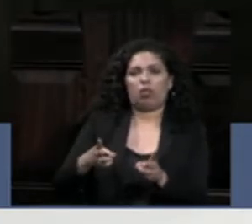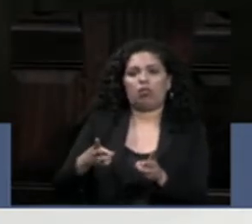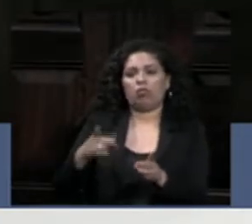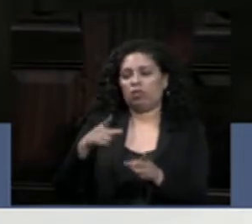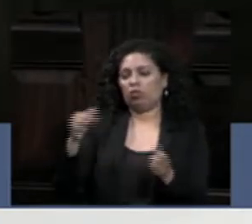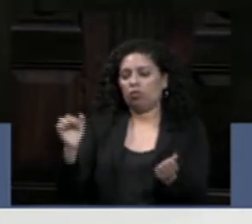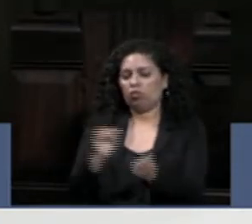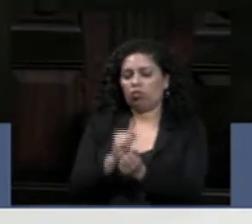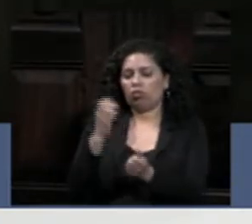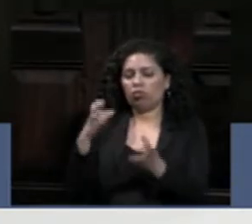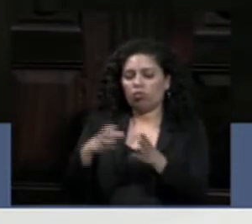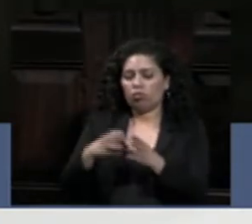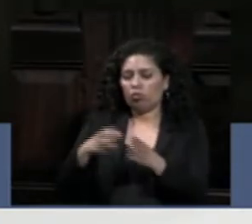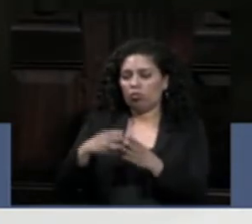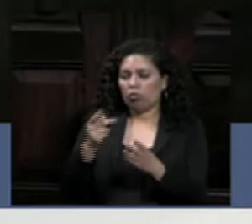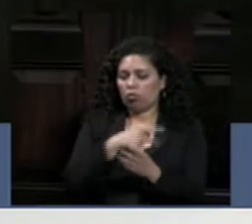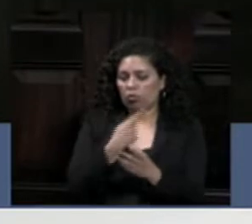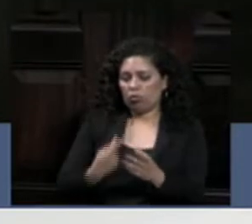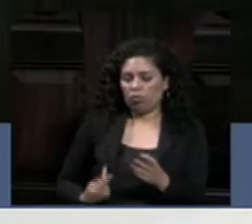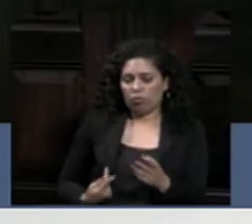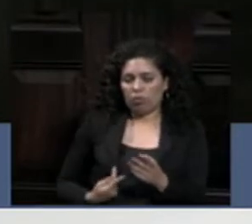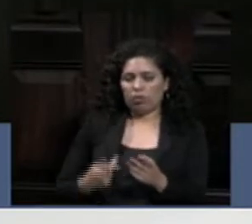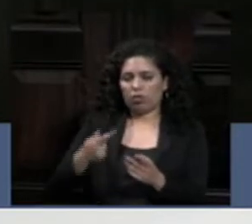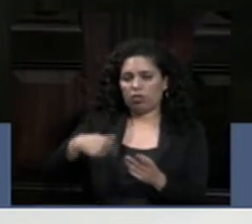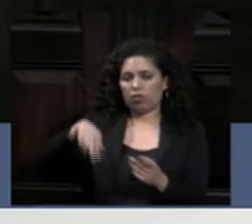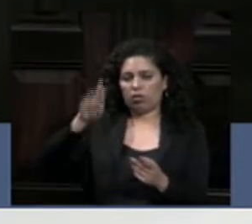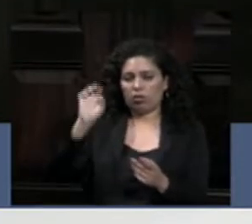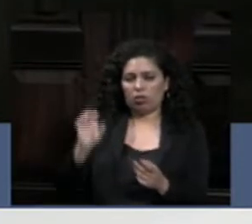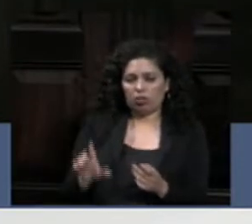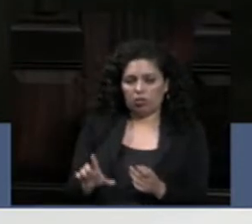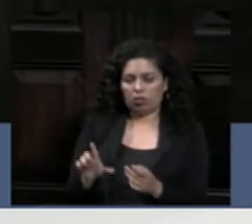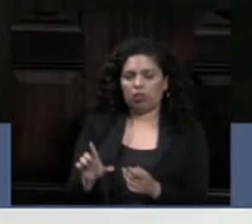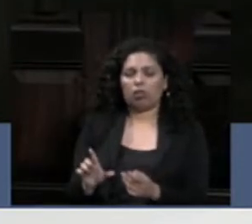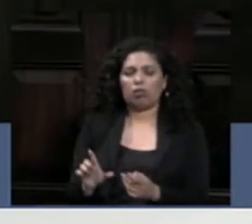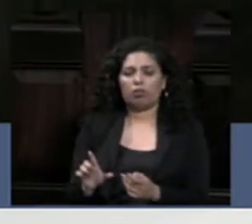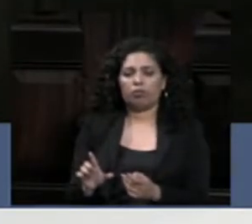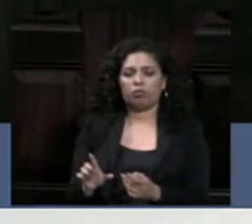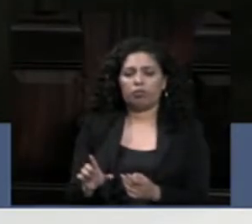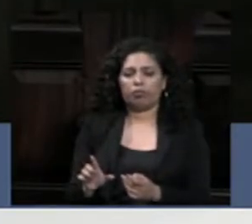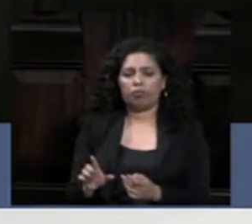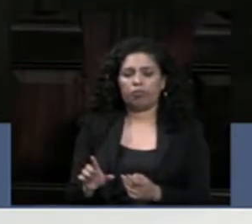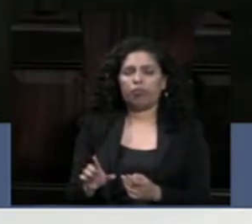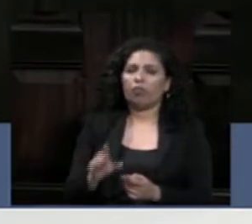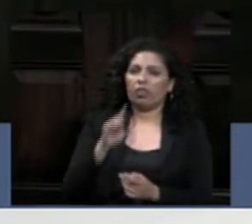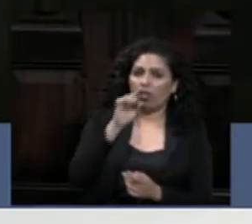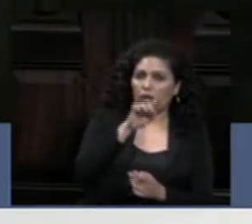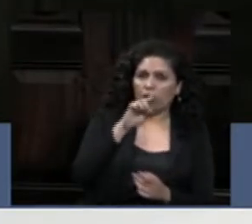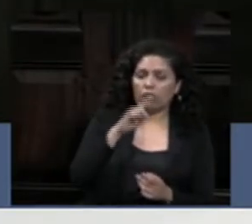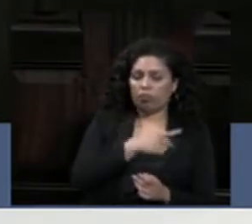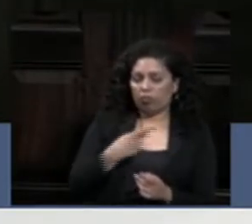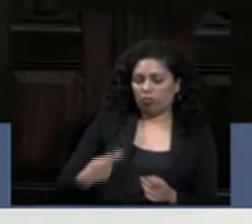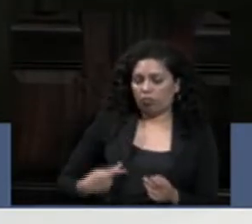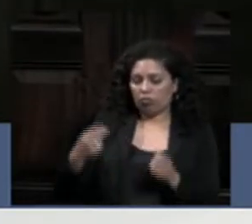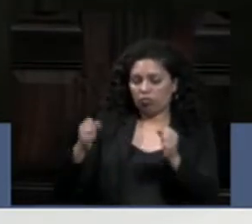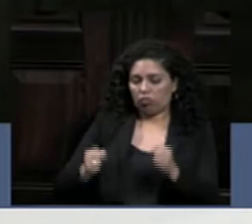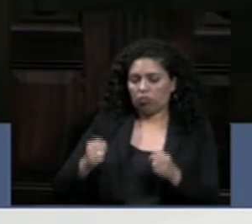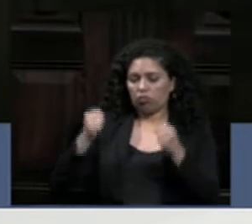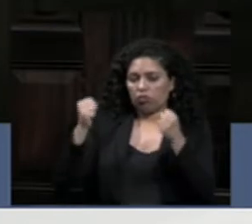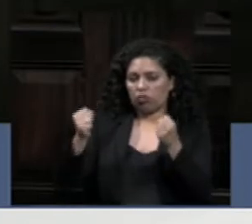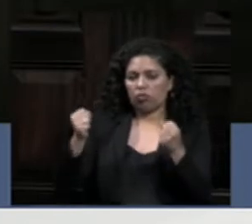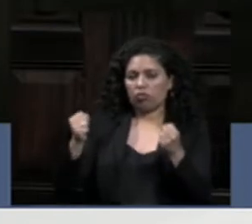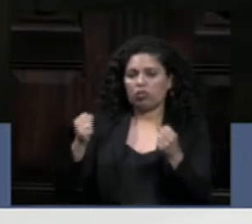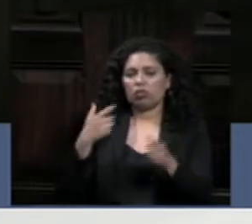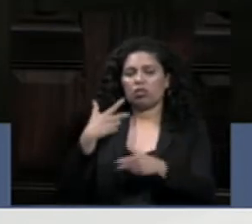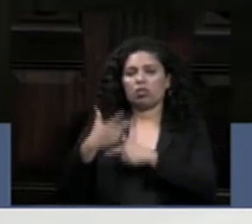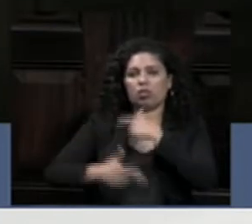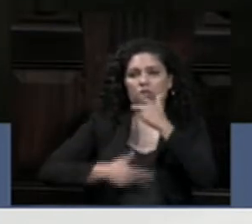para tratar do projeto que está na pauta de amanhã. É importantíssimo o André ter recolocado na pauta, mesmo depois de uma sessão onde houve certa turbulência